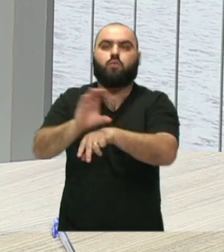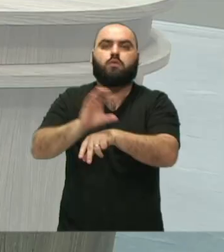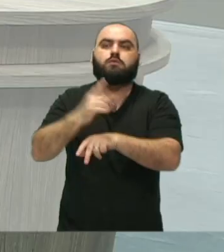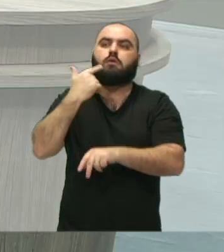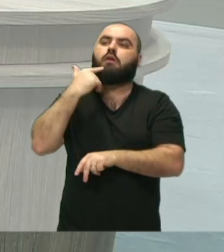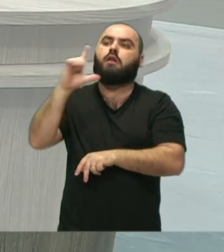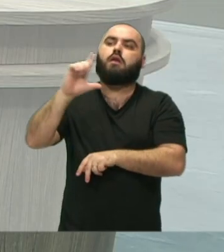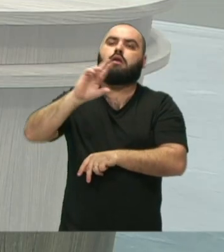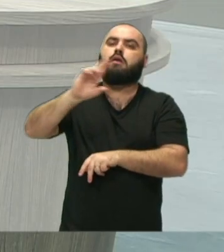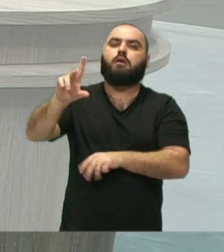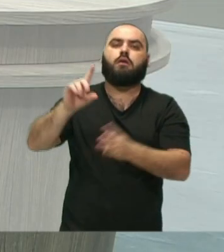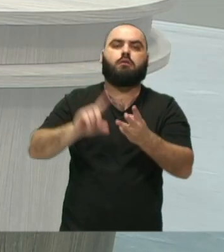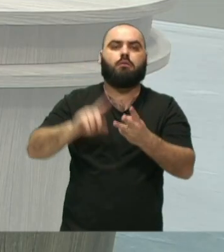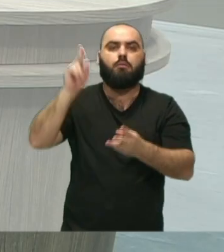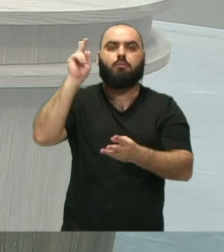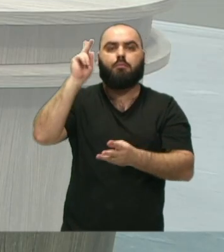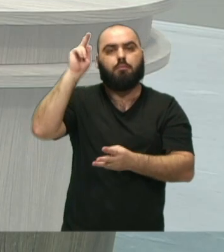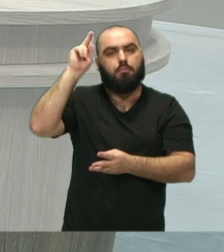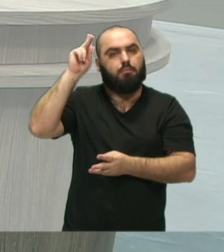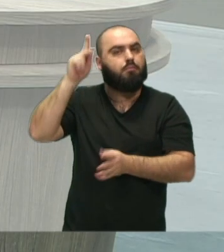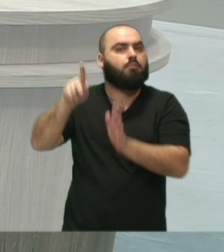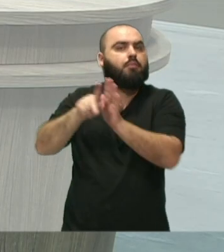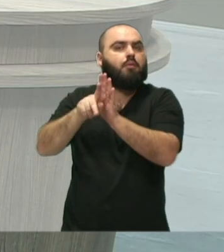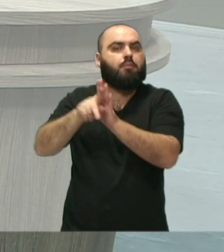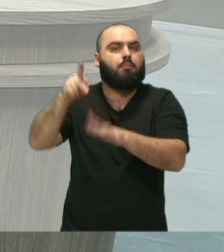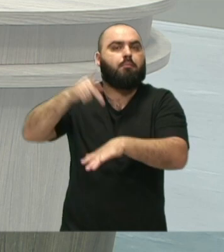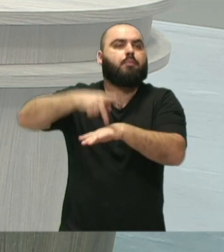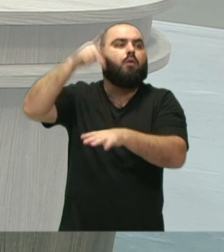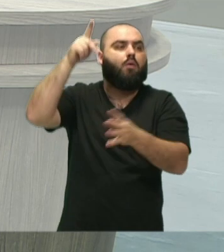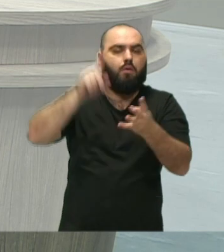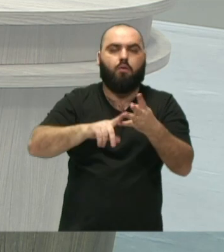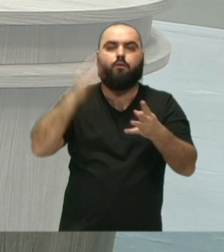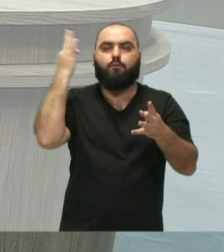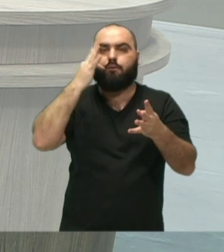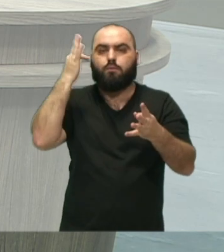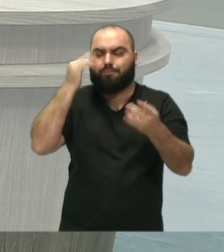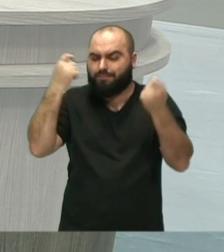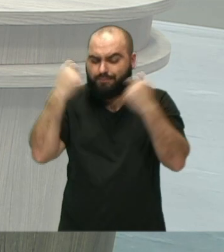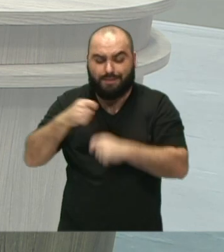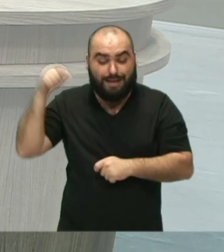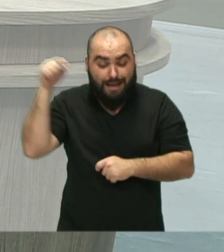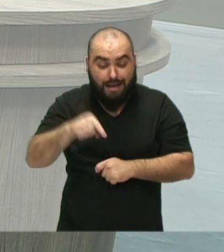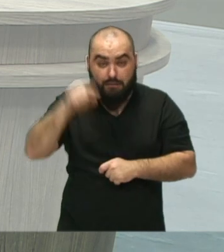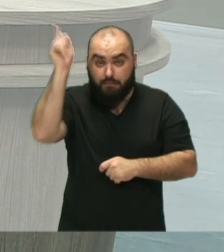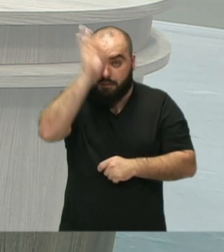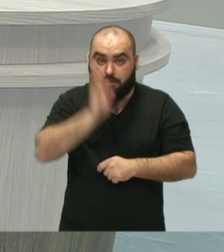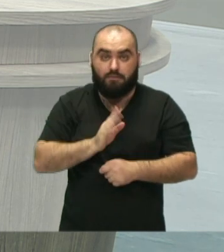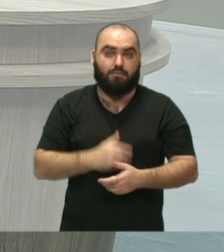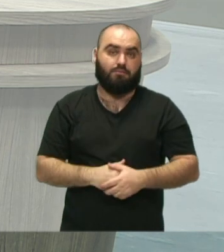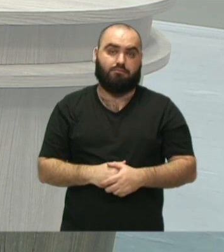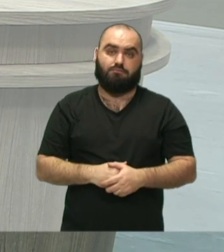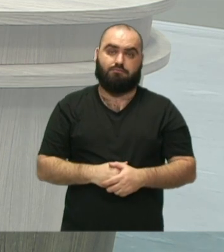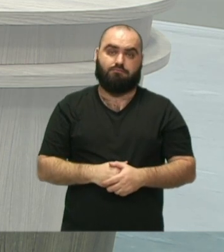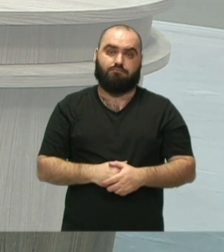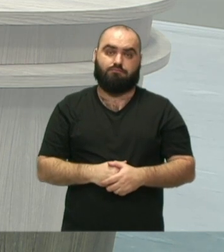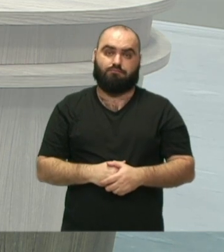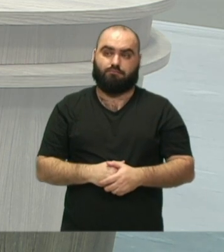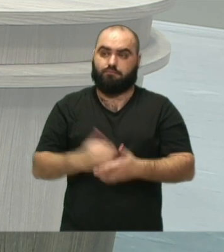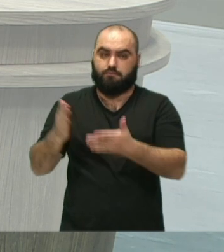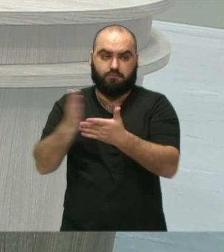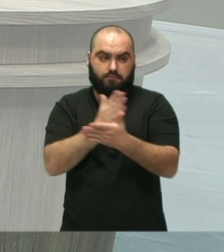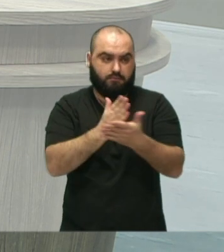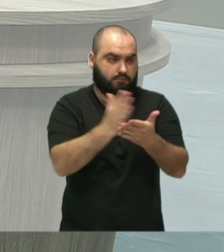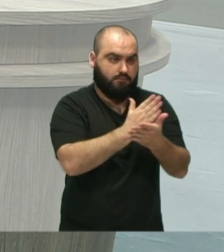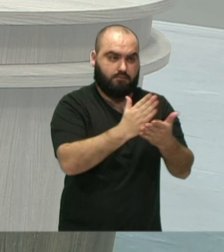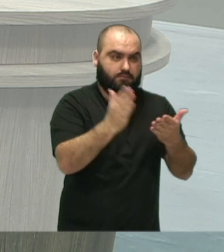idiomas, a pós-graduações, a graduações. É isso que nós precisamos no Brasil. Enquanto a gente não dividir o espaço de